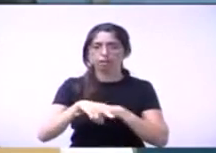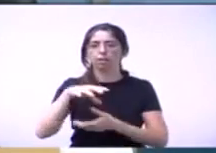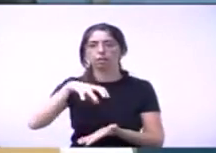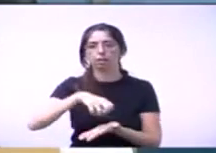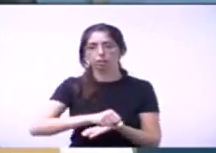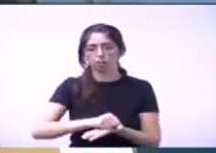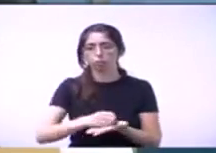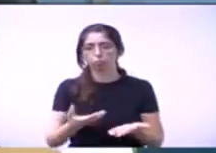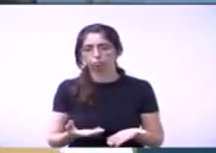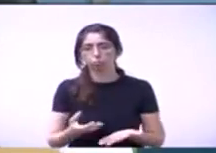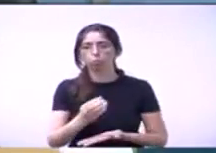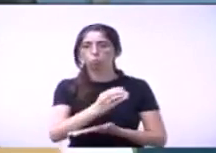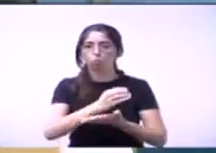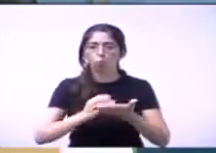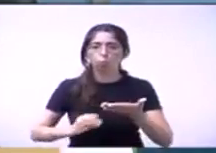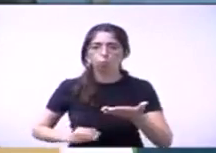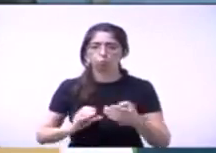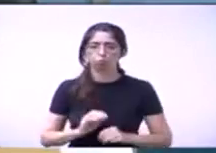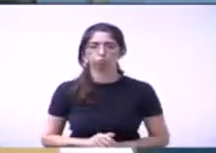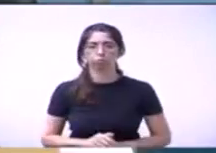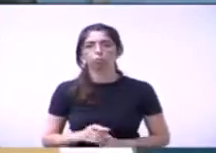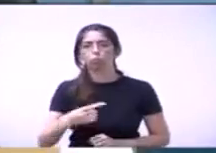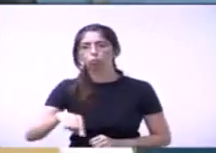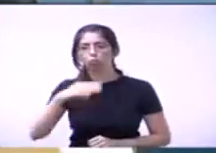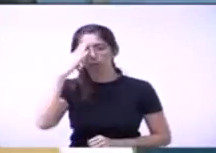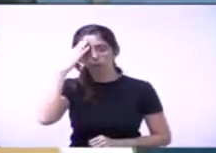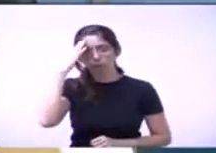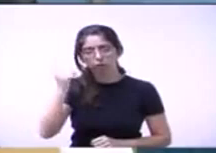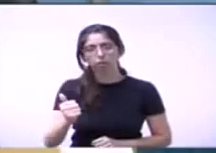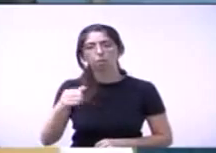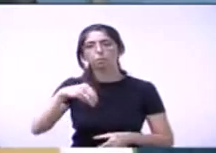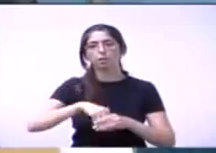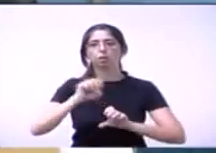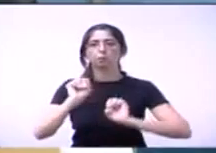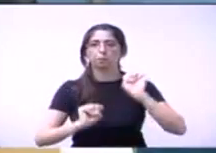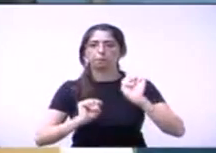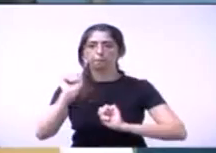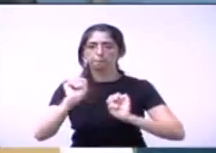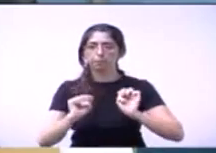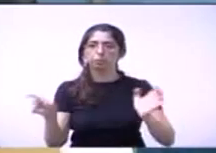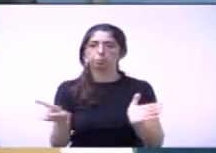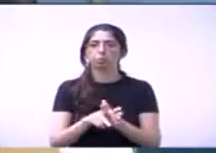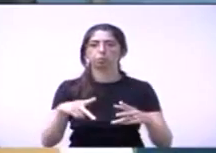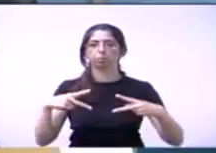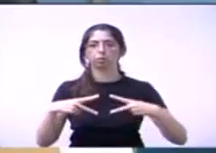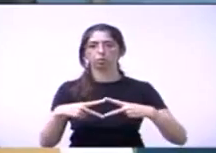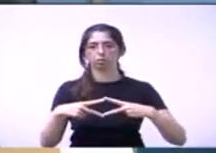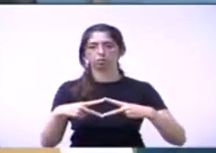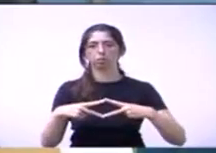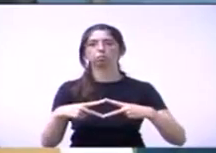muito bem que a prioridade de emprego dentro de qualquer empresa tem sido para a Paulínia.